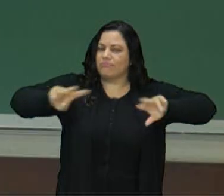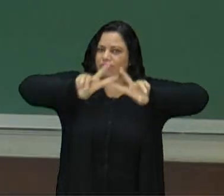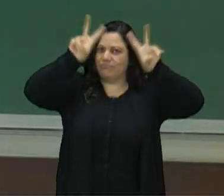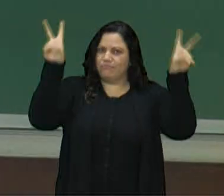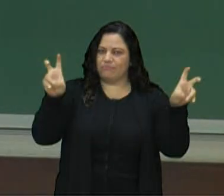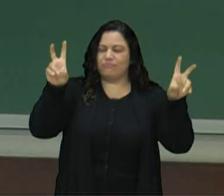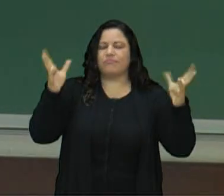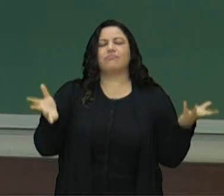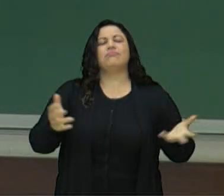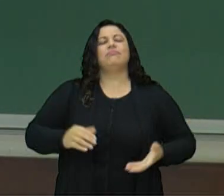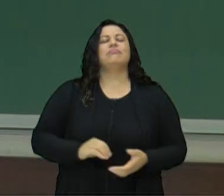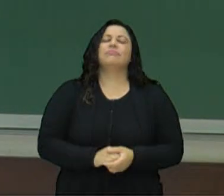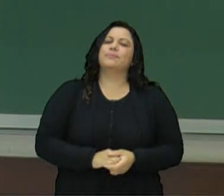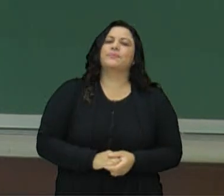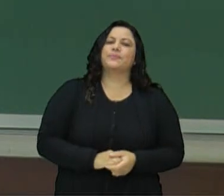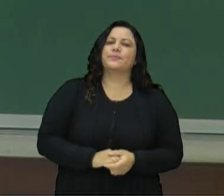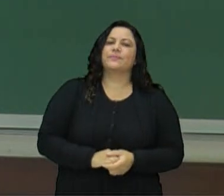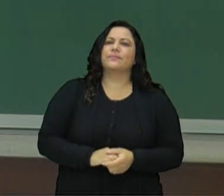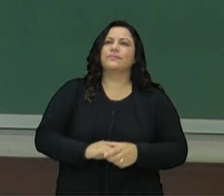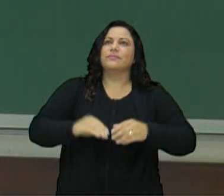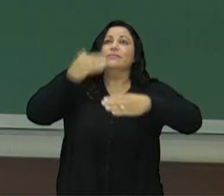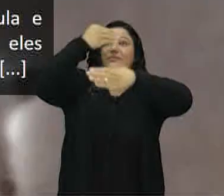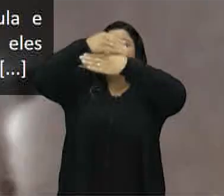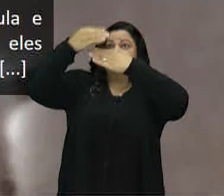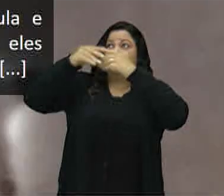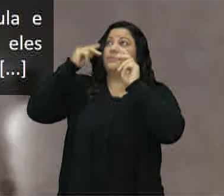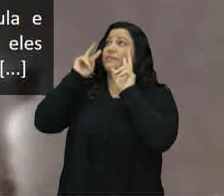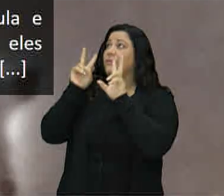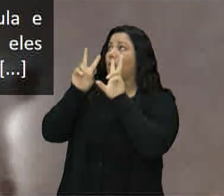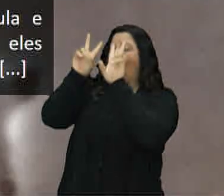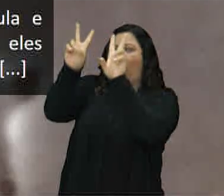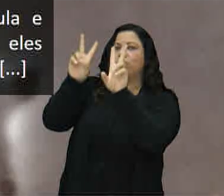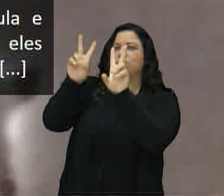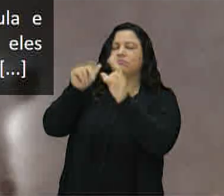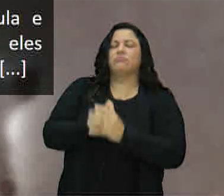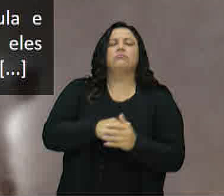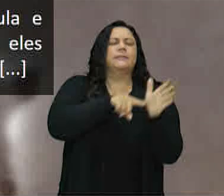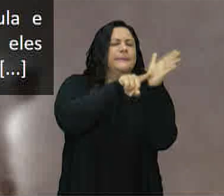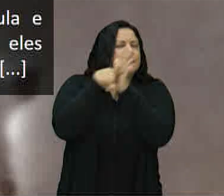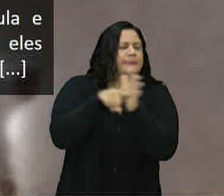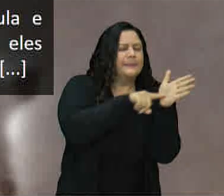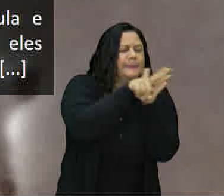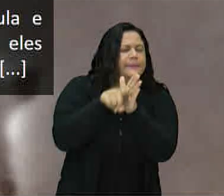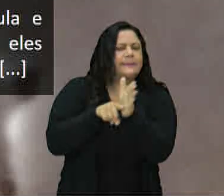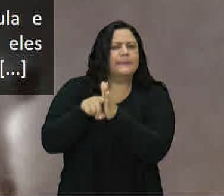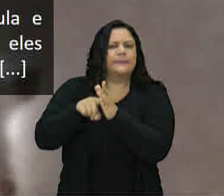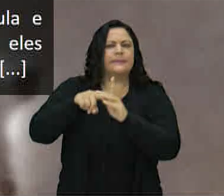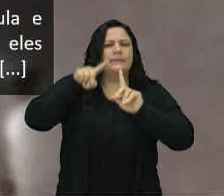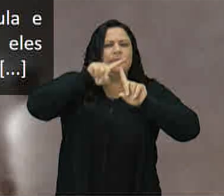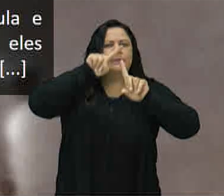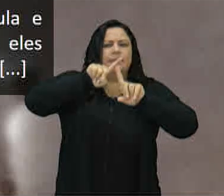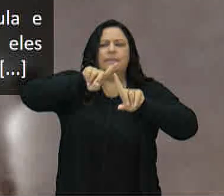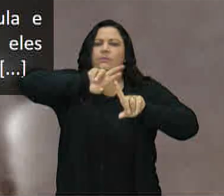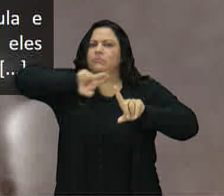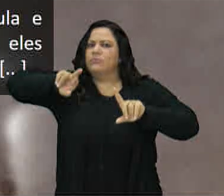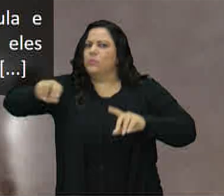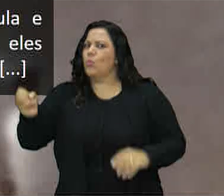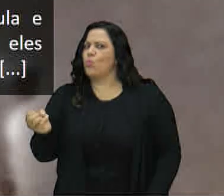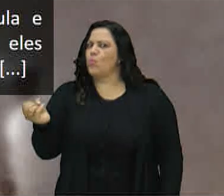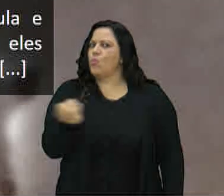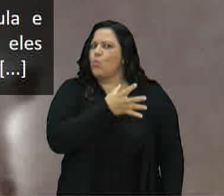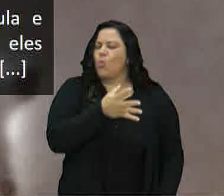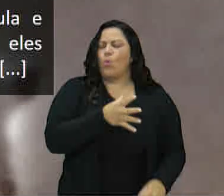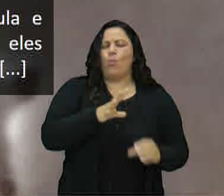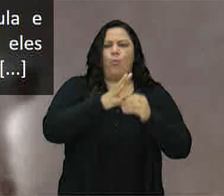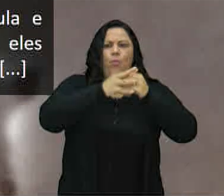núcleo. Olha para cá. Cientistas identificam um novo tipo de divisão celular. Falamos de mitose, falamos